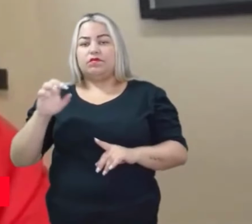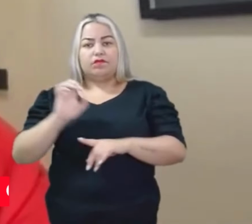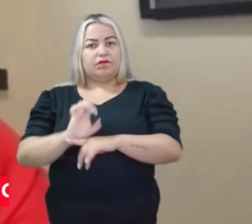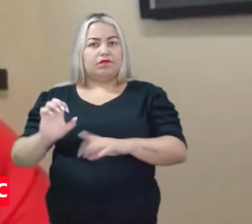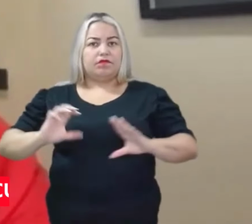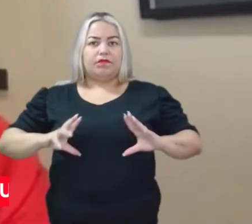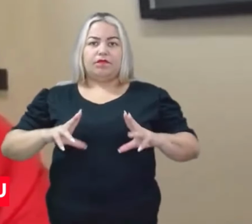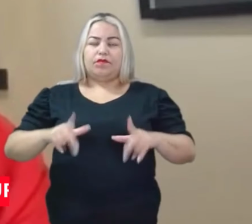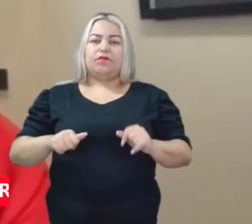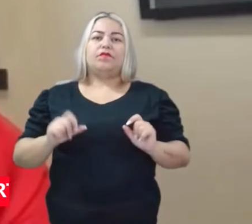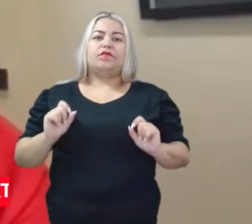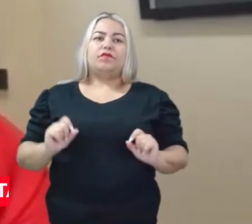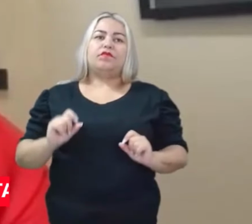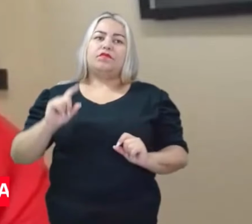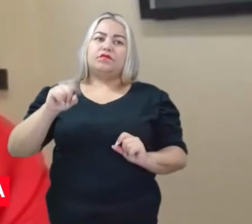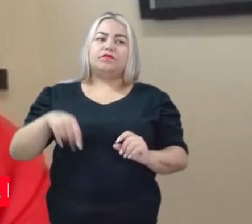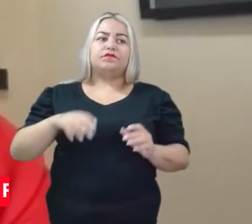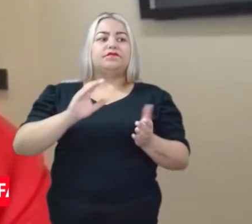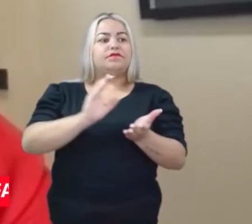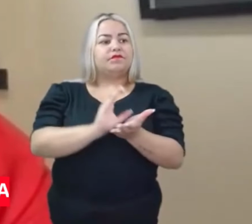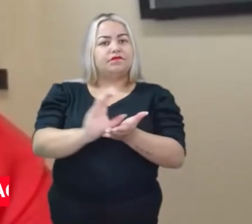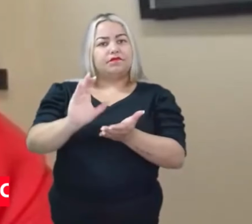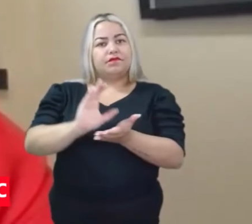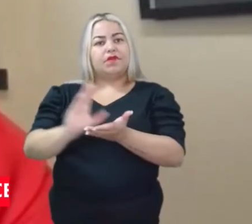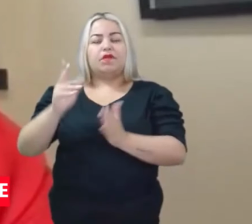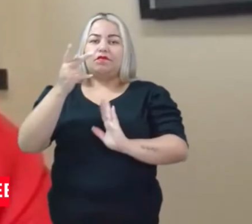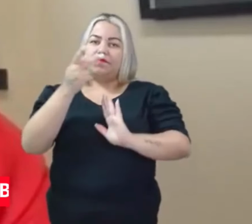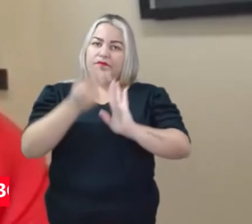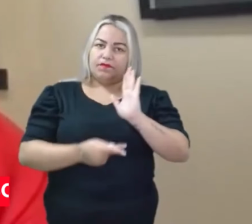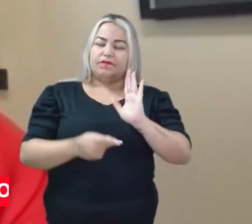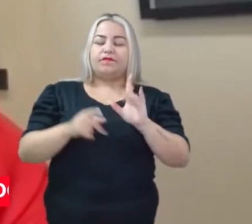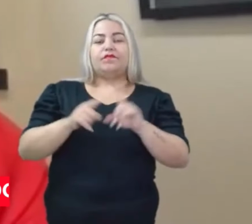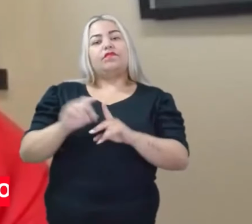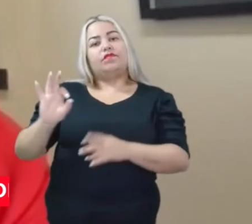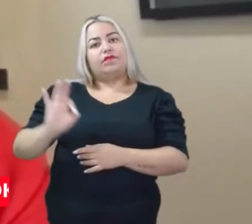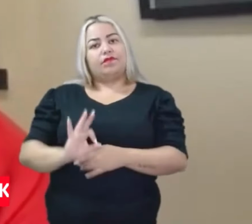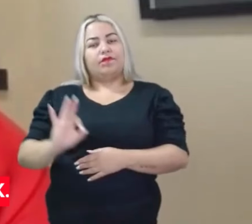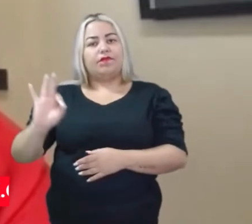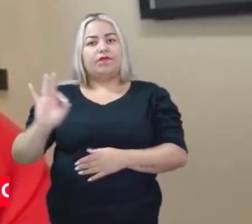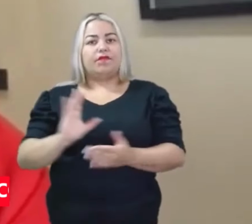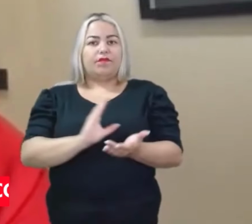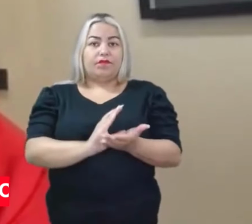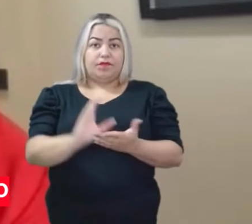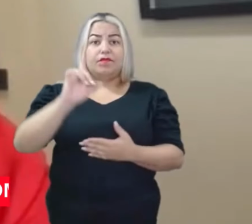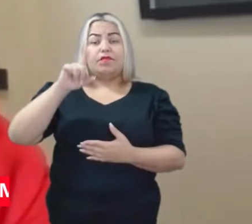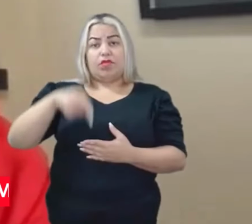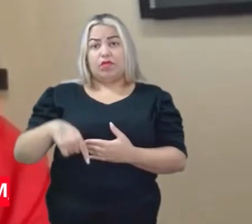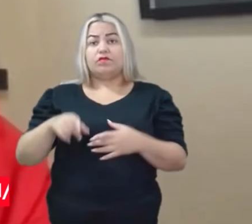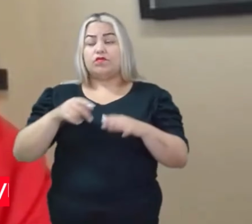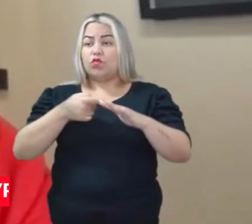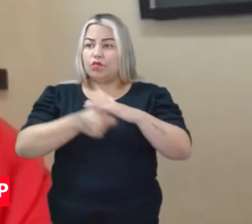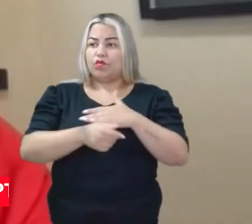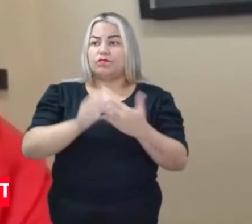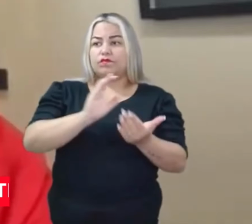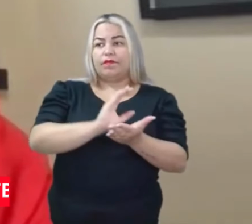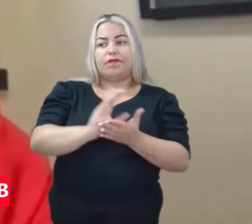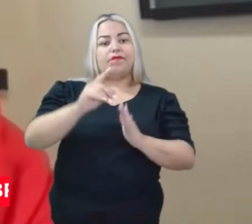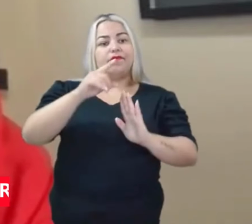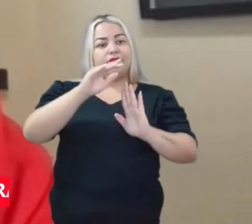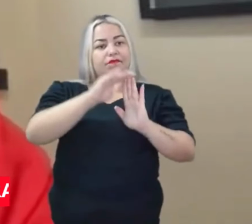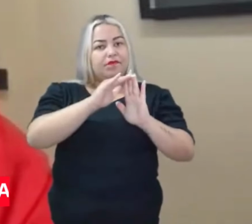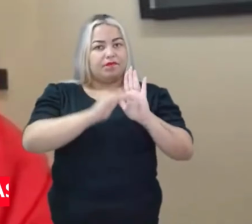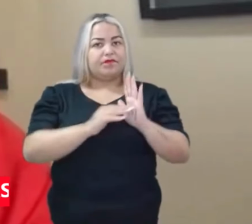esse recurso que são reinvestidos em programas e projetos, que o percentual desse recurso seja investido nesses programas, para a gente combater